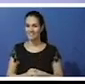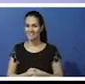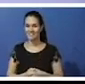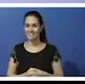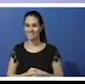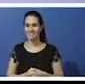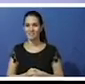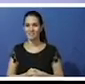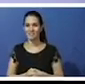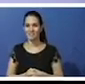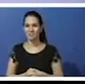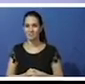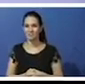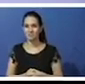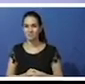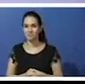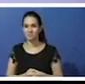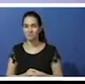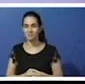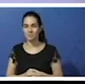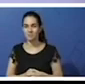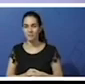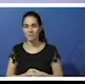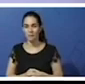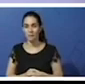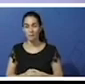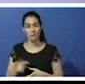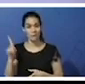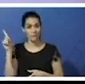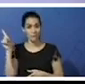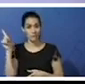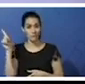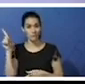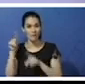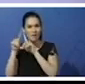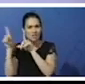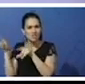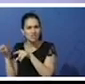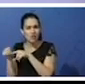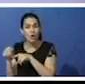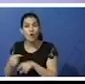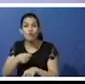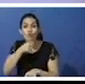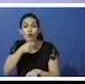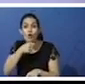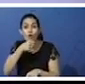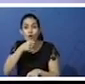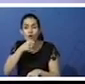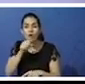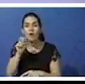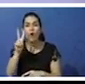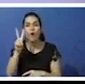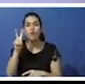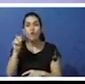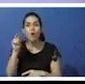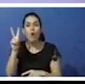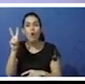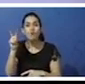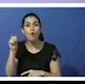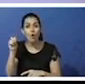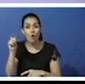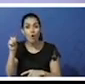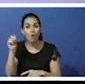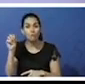tá, pessoal? Vamos lá. Aqui nós temos o vovô, né? O